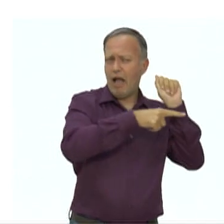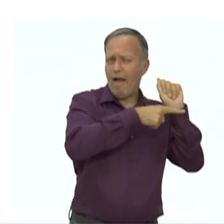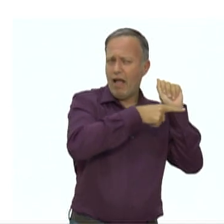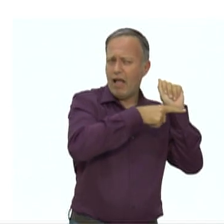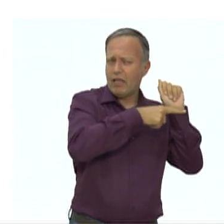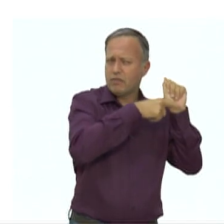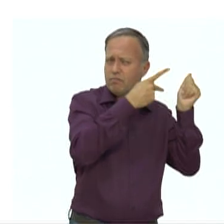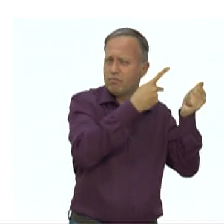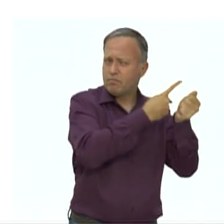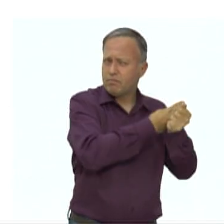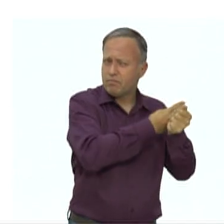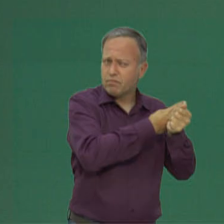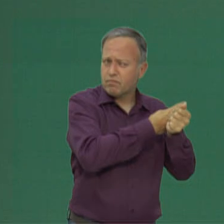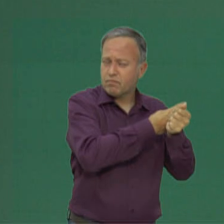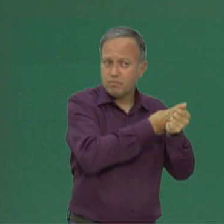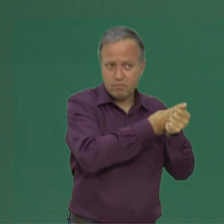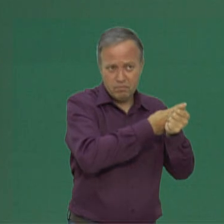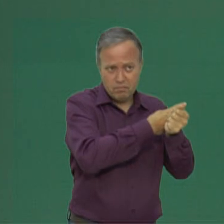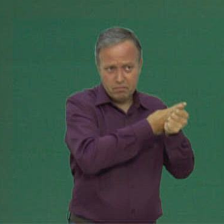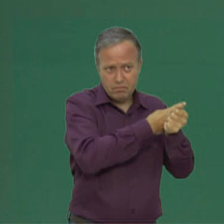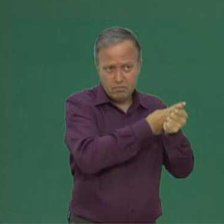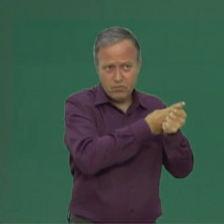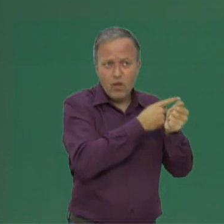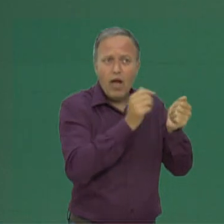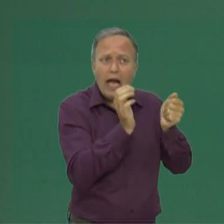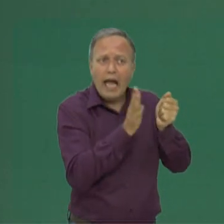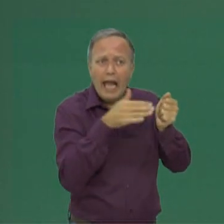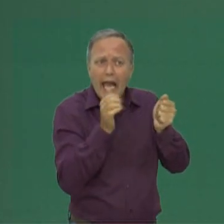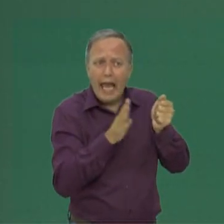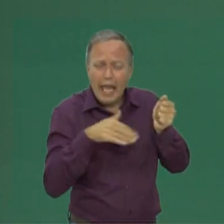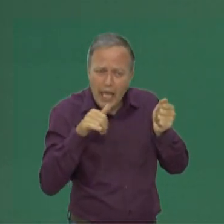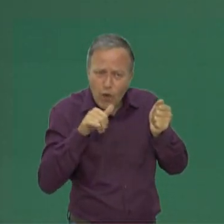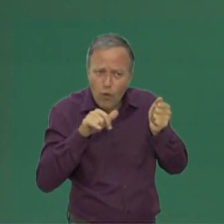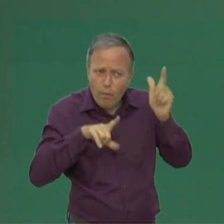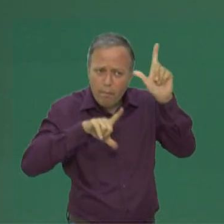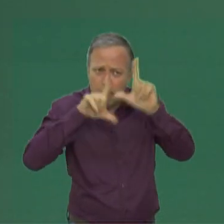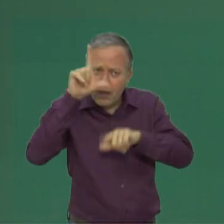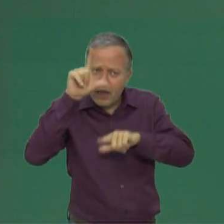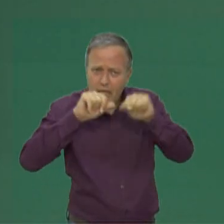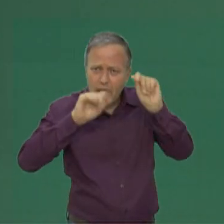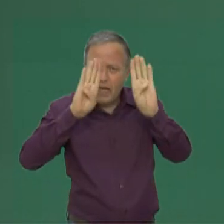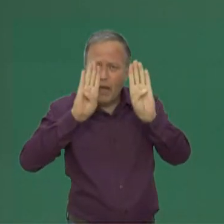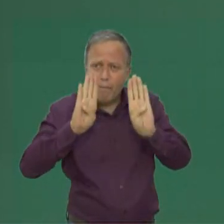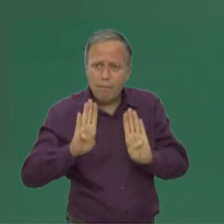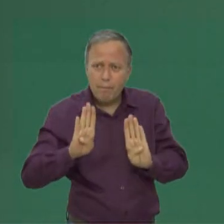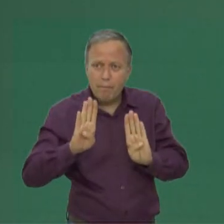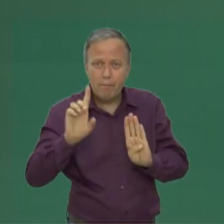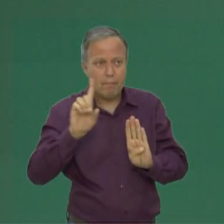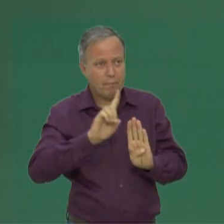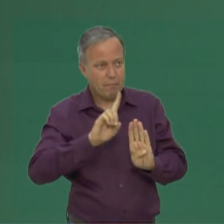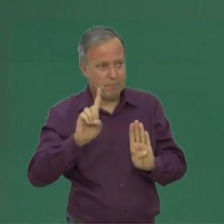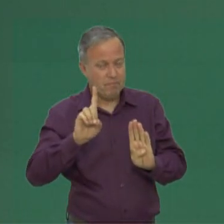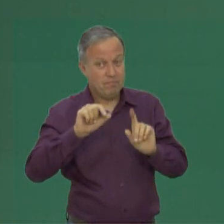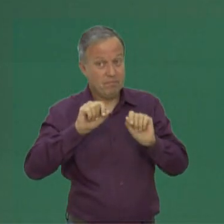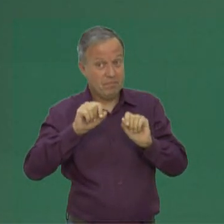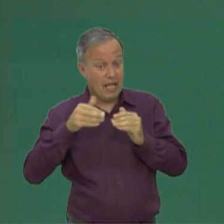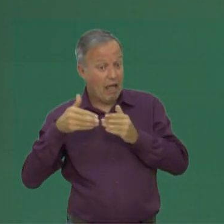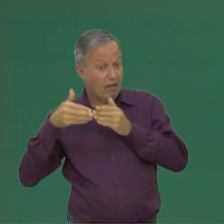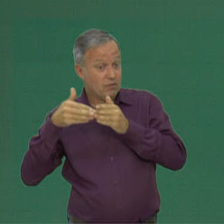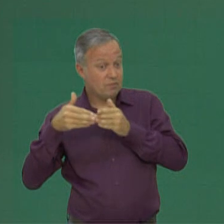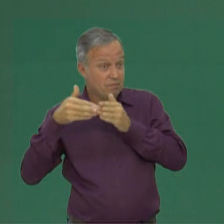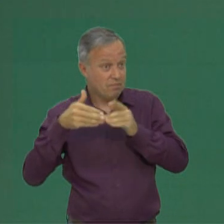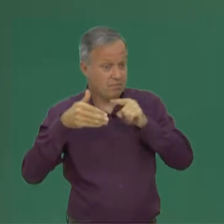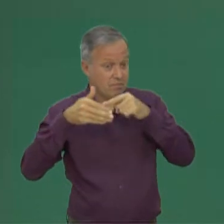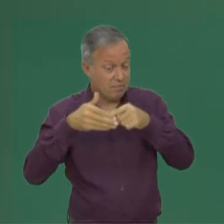aqui, ó, olha a informação, navegando por el Rio Belém. Não. Estavam